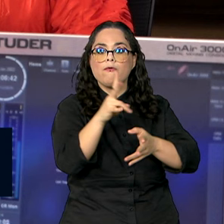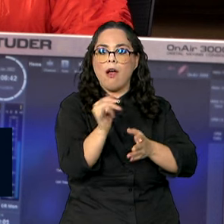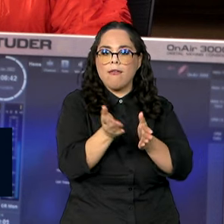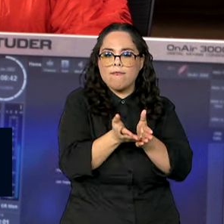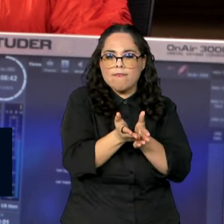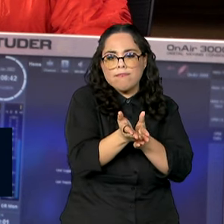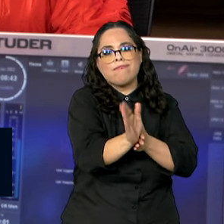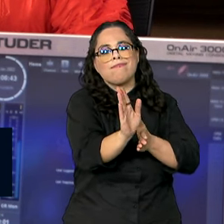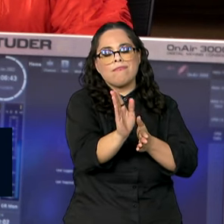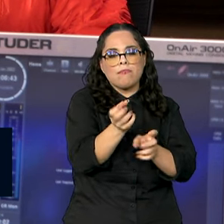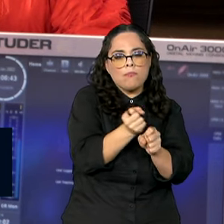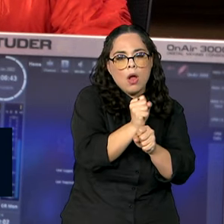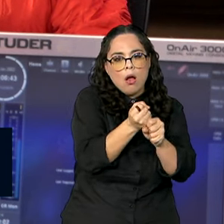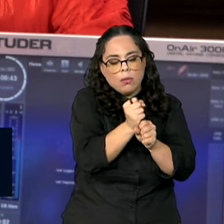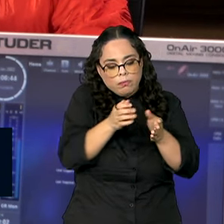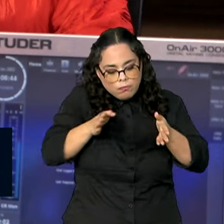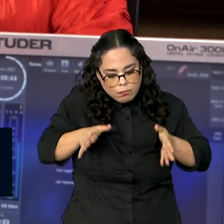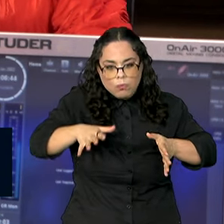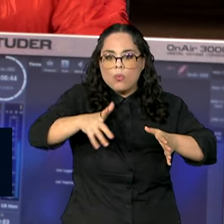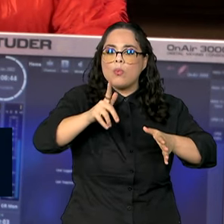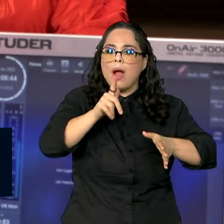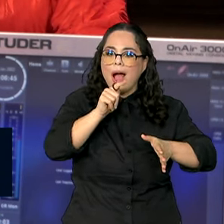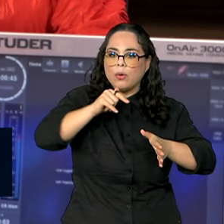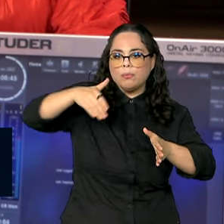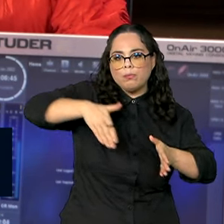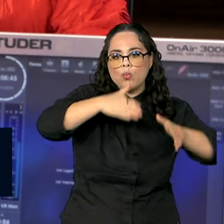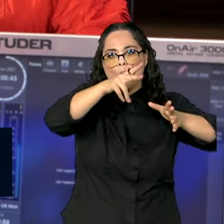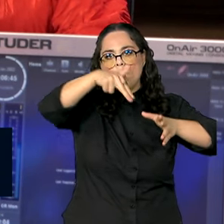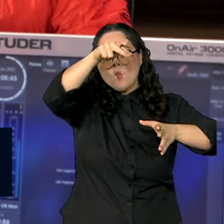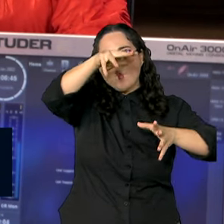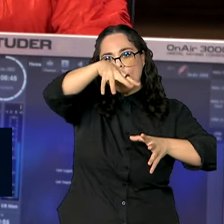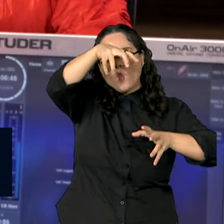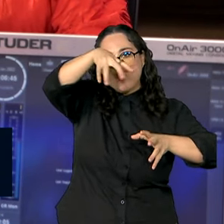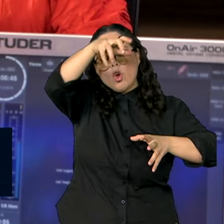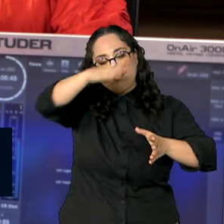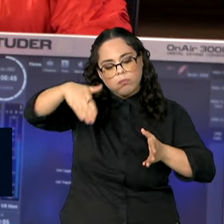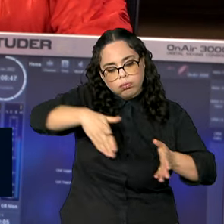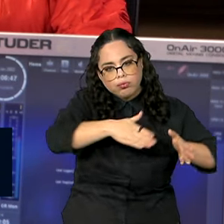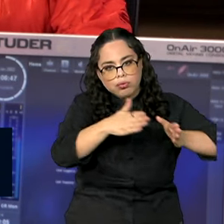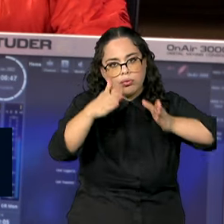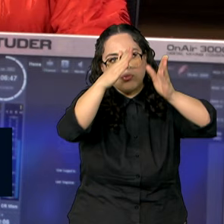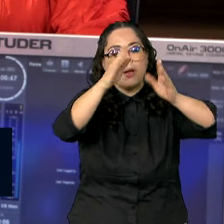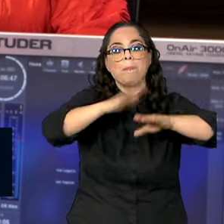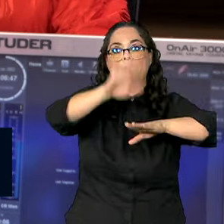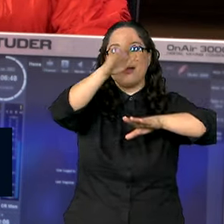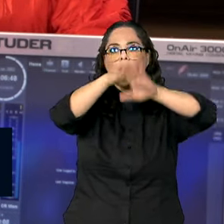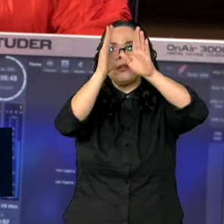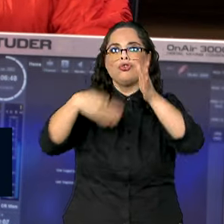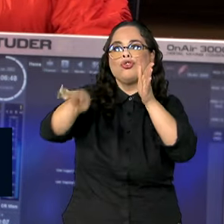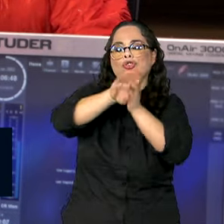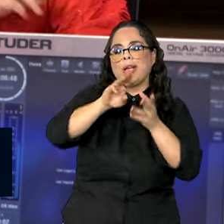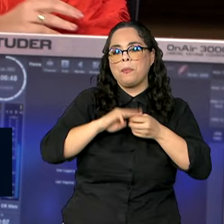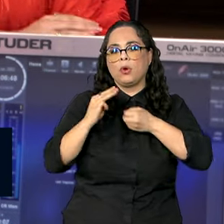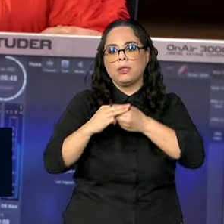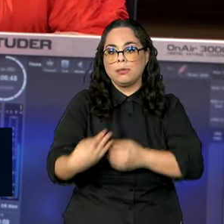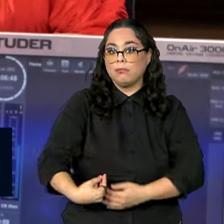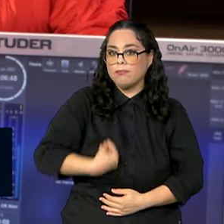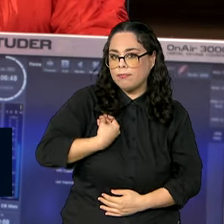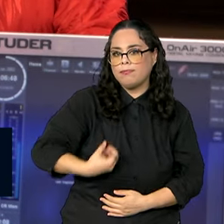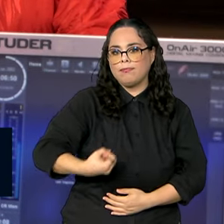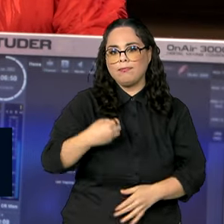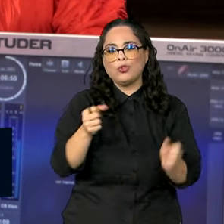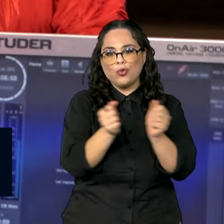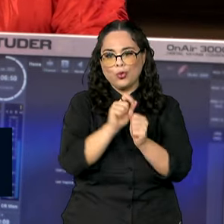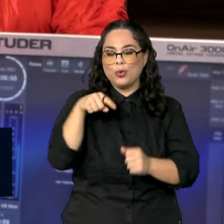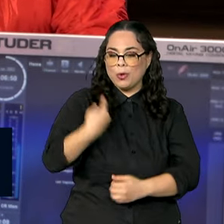obras para aumentar a capacidade de bombeamento no Eixo Norte, o que deve levar mais água para os municípios. Quem está ao vivo aqui